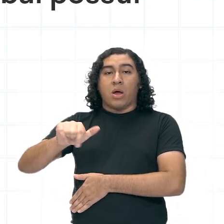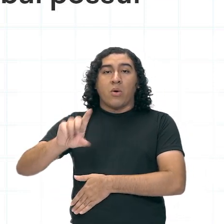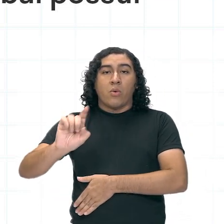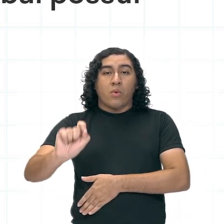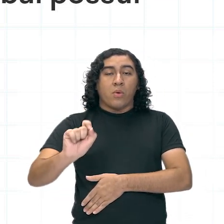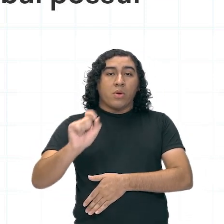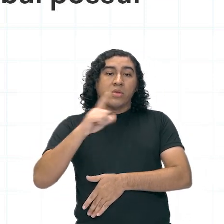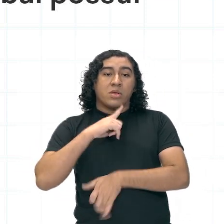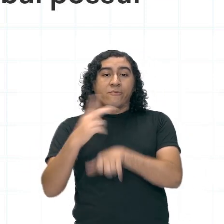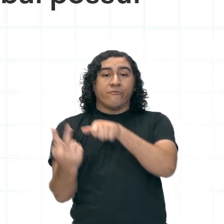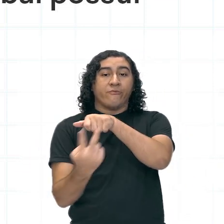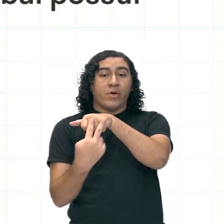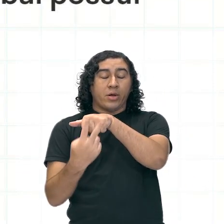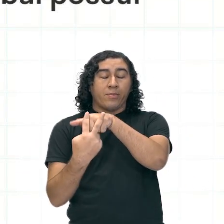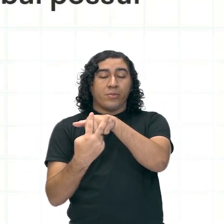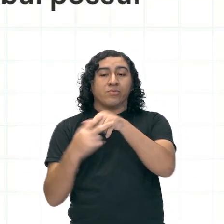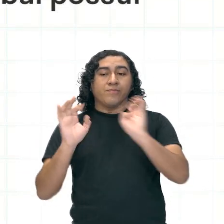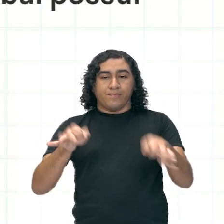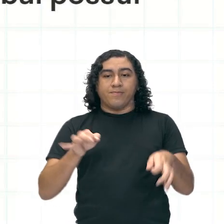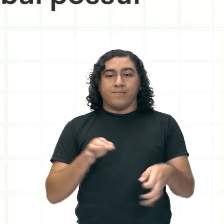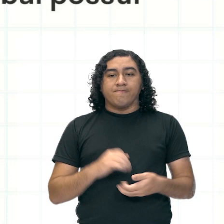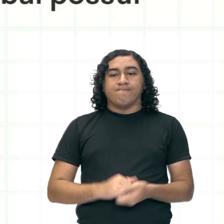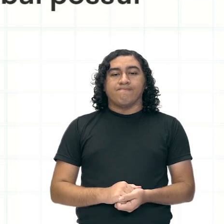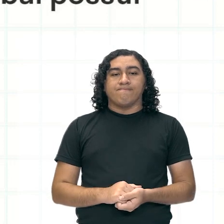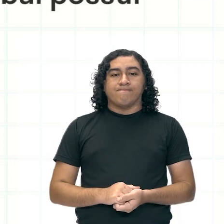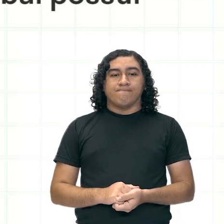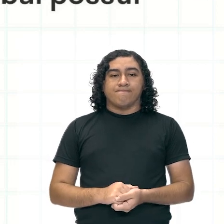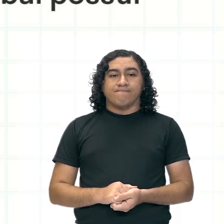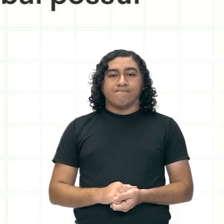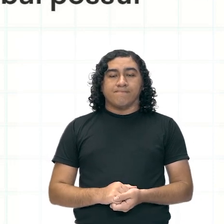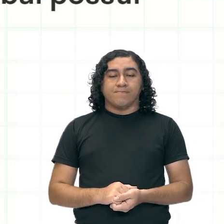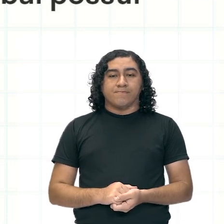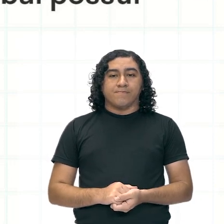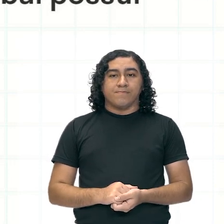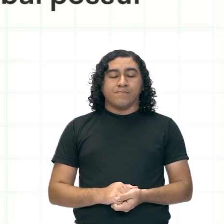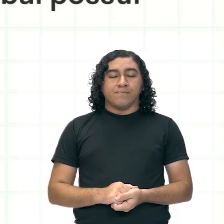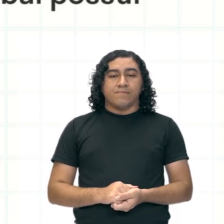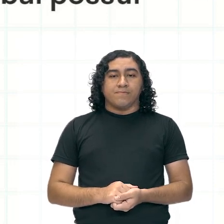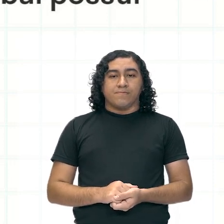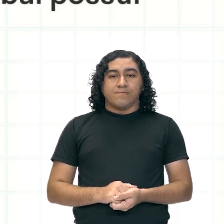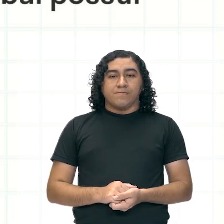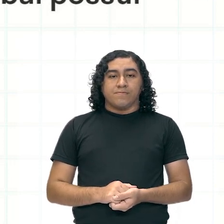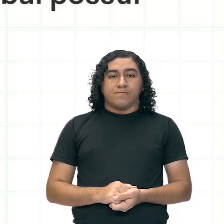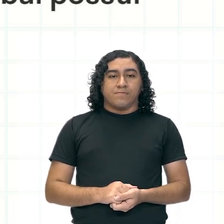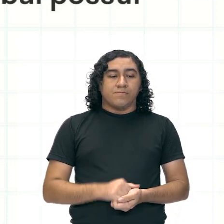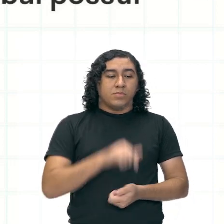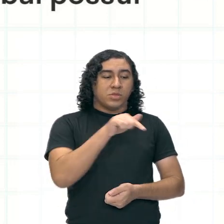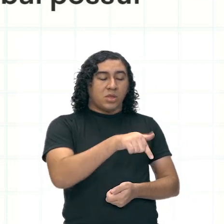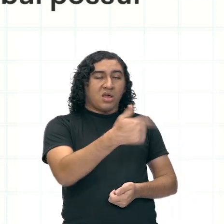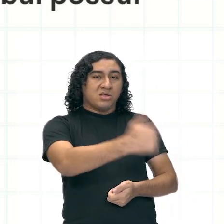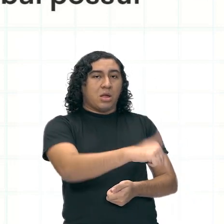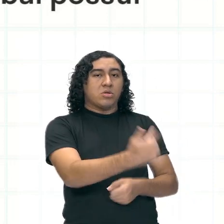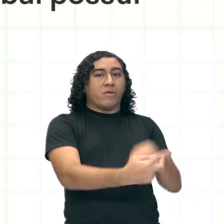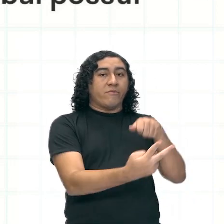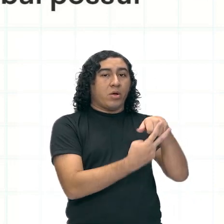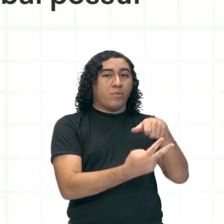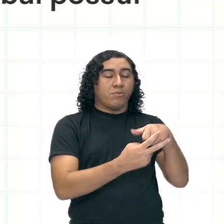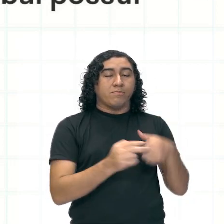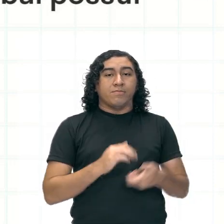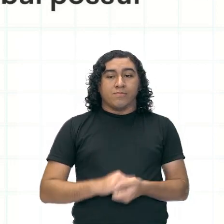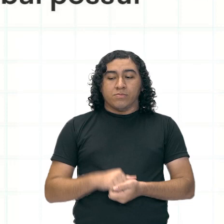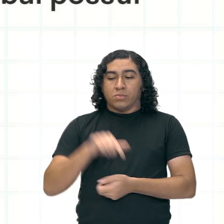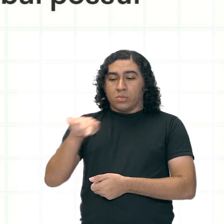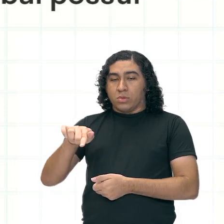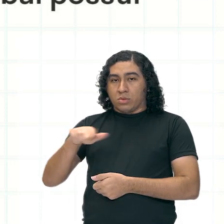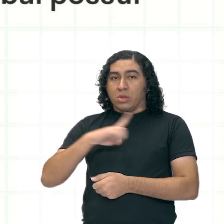que possuirá o verbo, ok? Então, sintagma nominal não tem verbo,